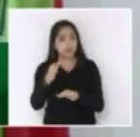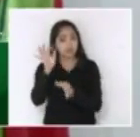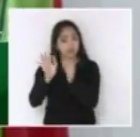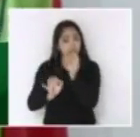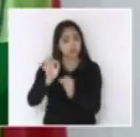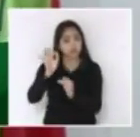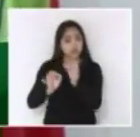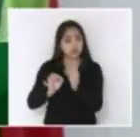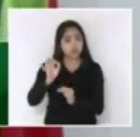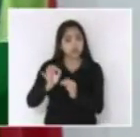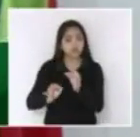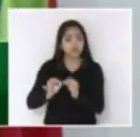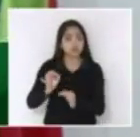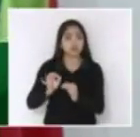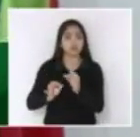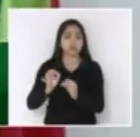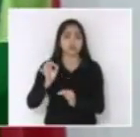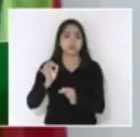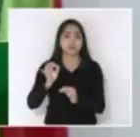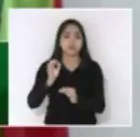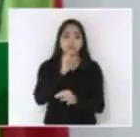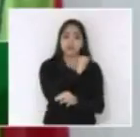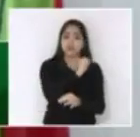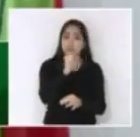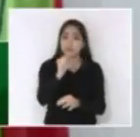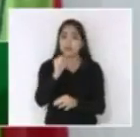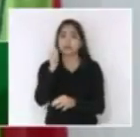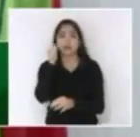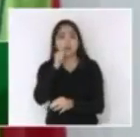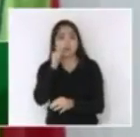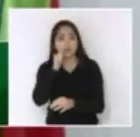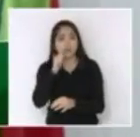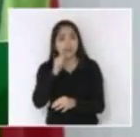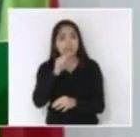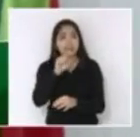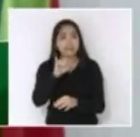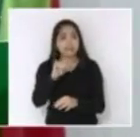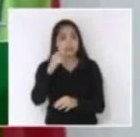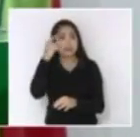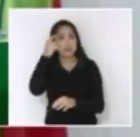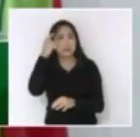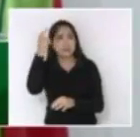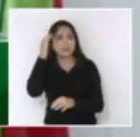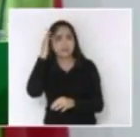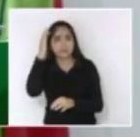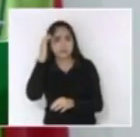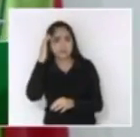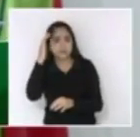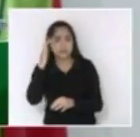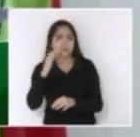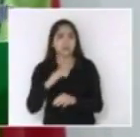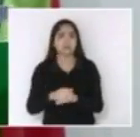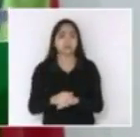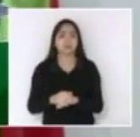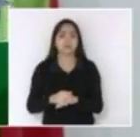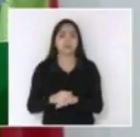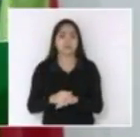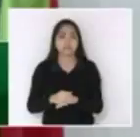o direito de apedrejar sua mulher, caso ele imagine qualquer possibilidade de infidelidade. Veja